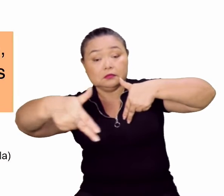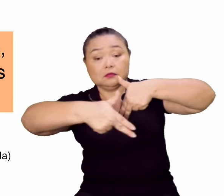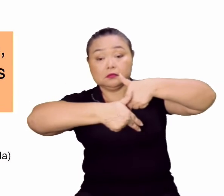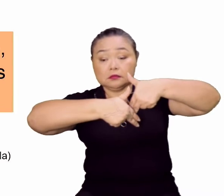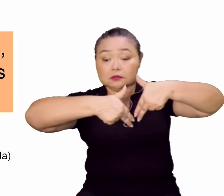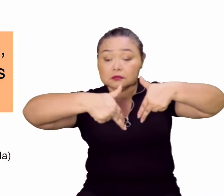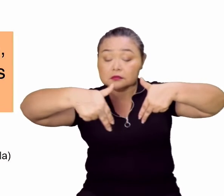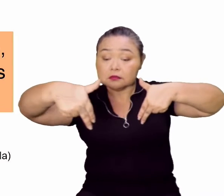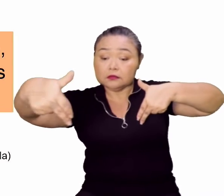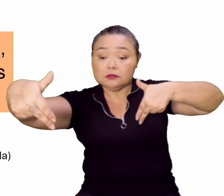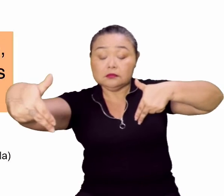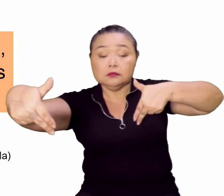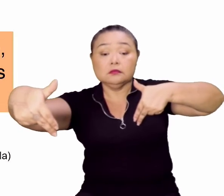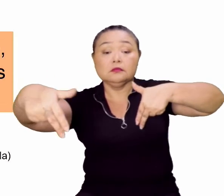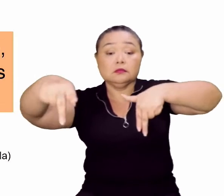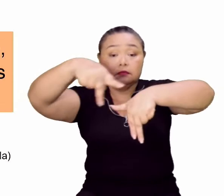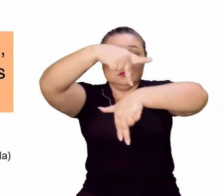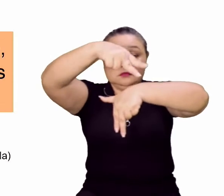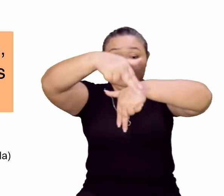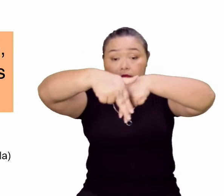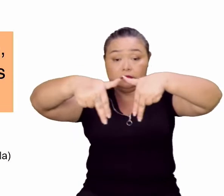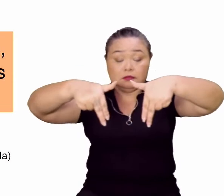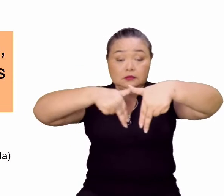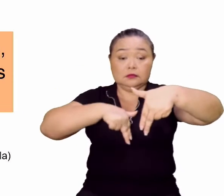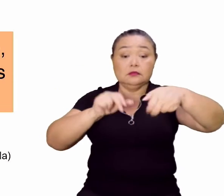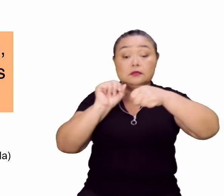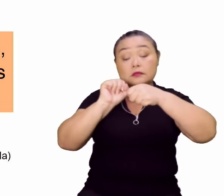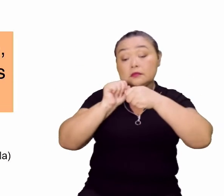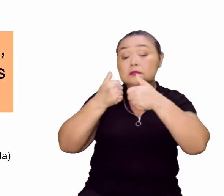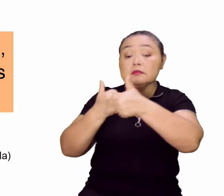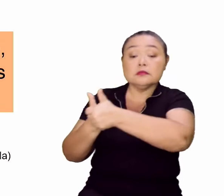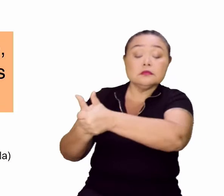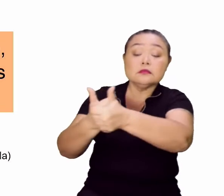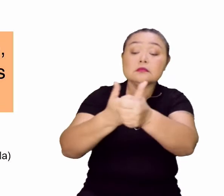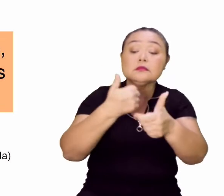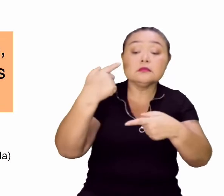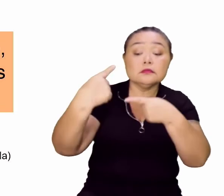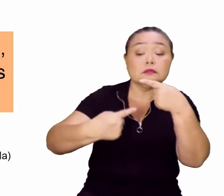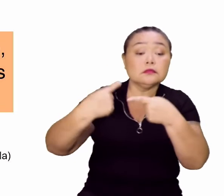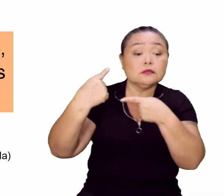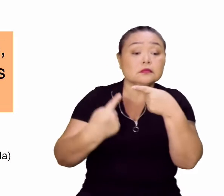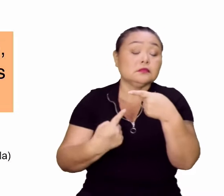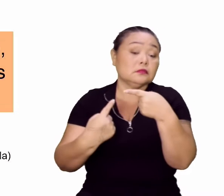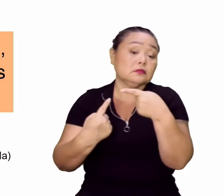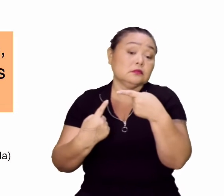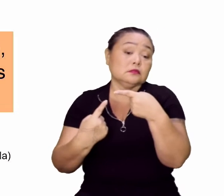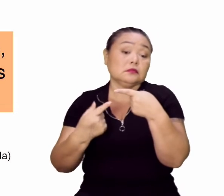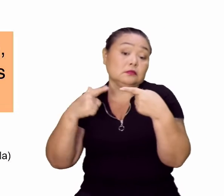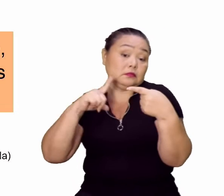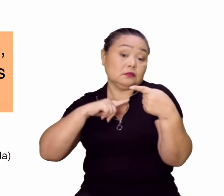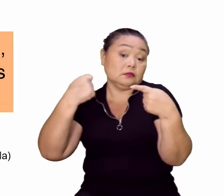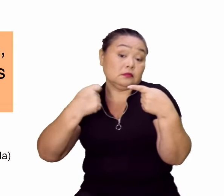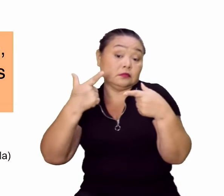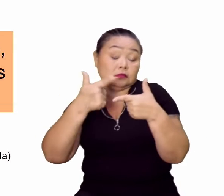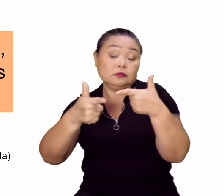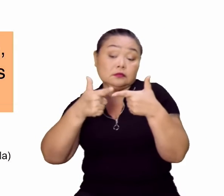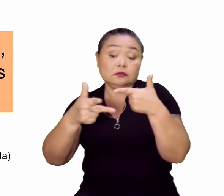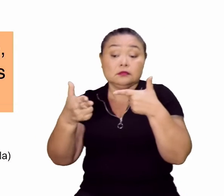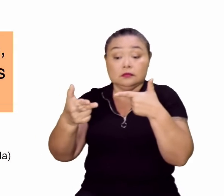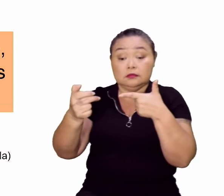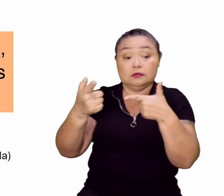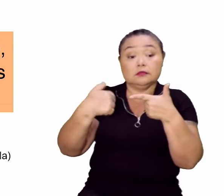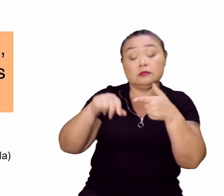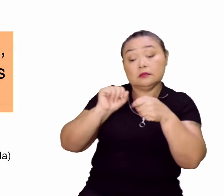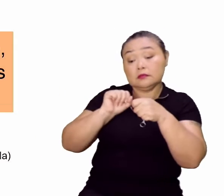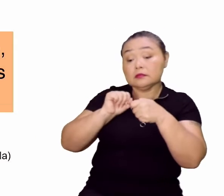uma condição que pode ser uma condição de perseguição política, né, pela existência de conflitos armados